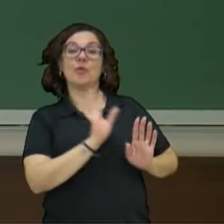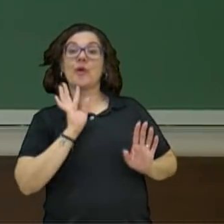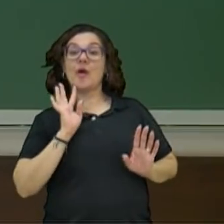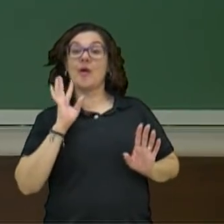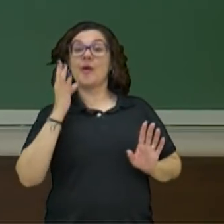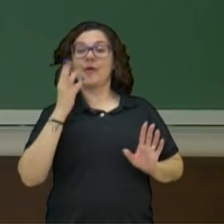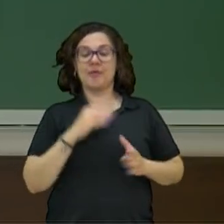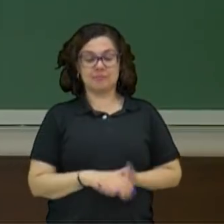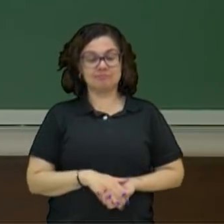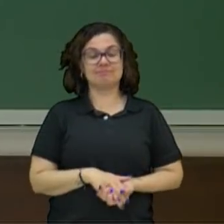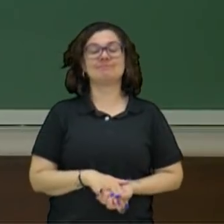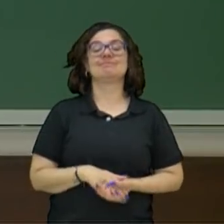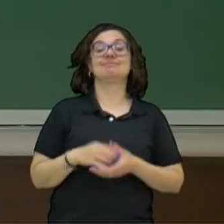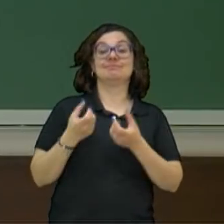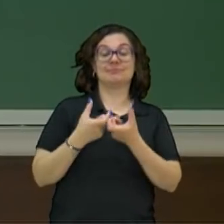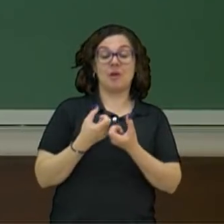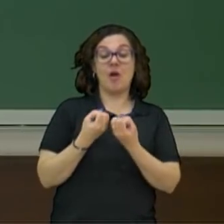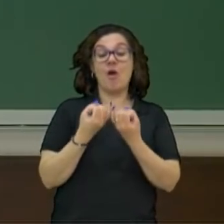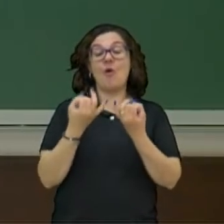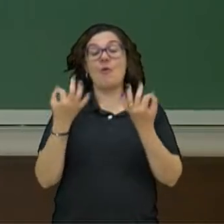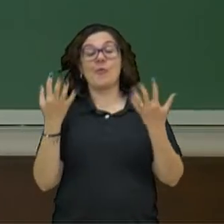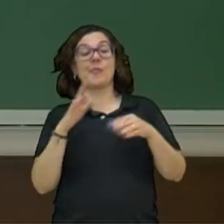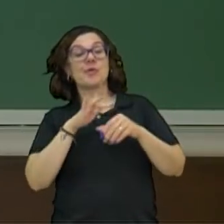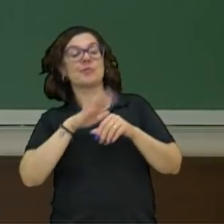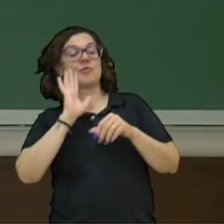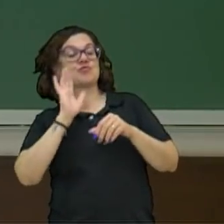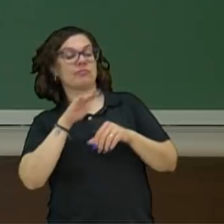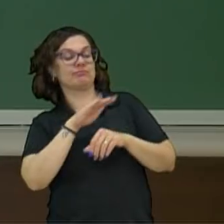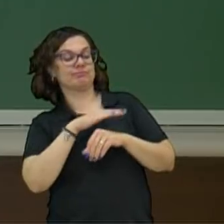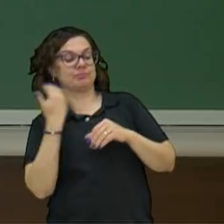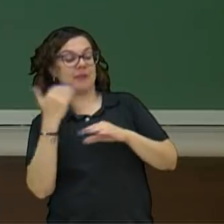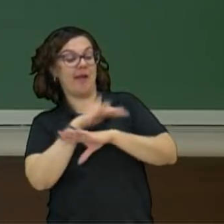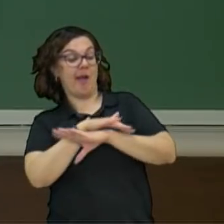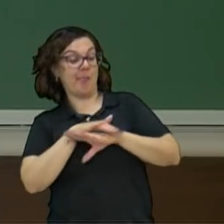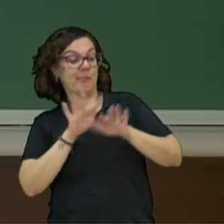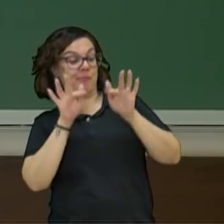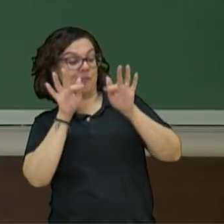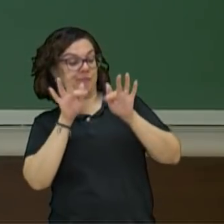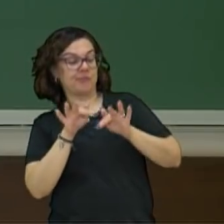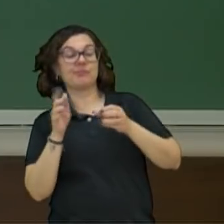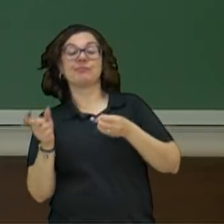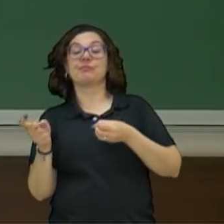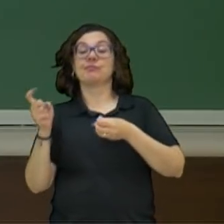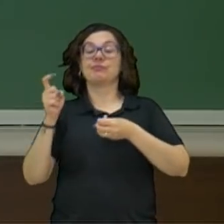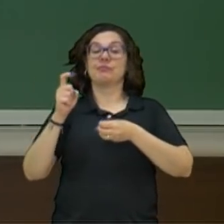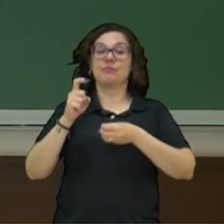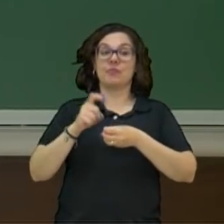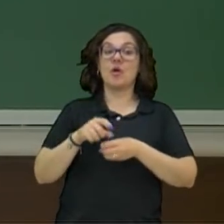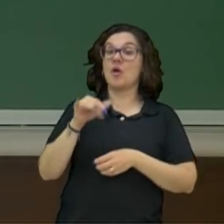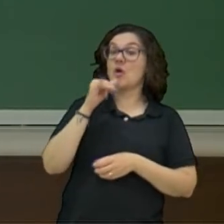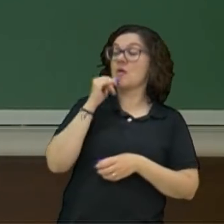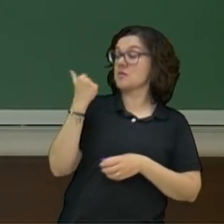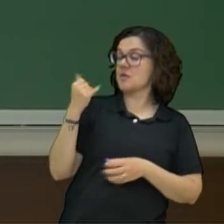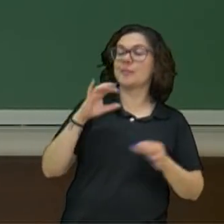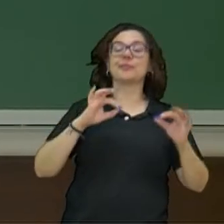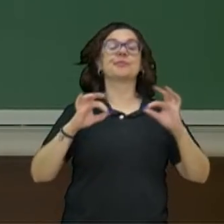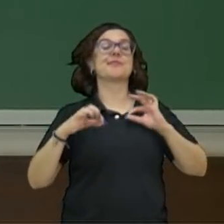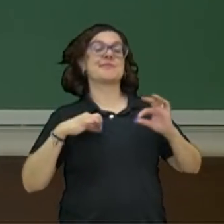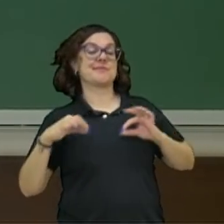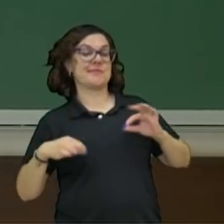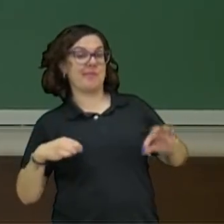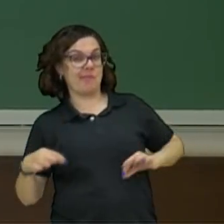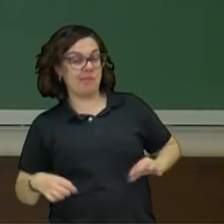vem acontecendo é que algumas doenças que estavam erradicadas estão voltando. Um exemplo é o sarampo, tá?